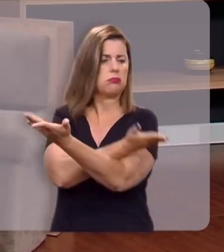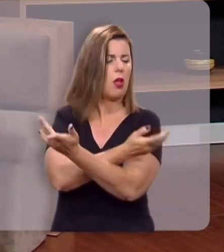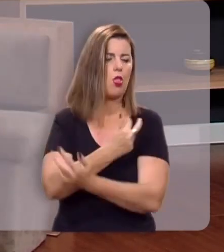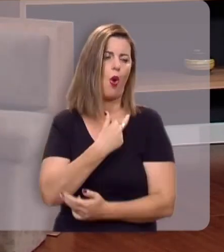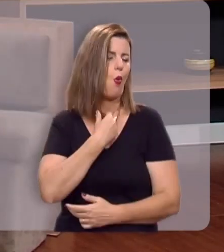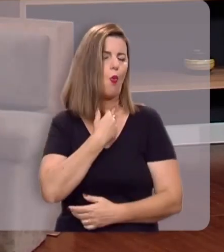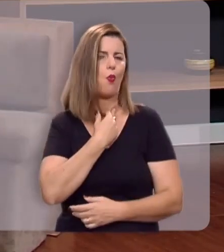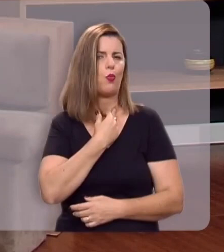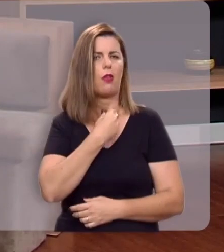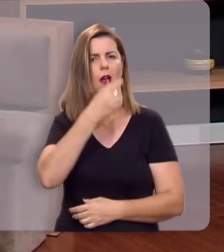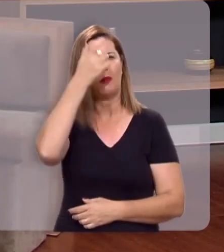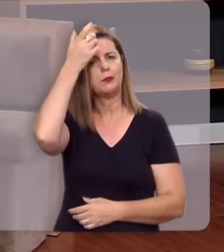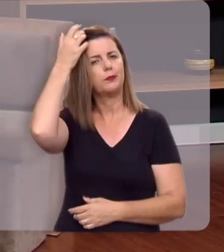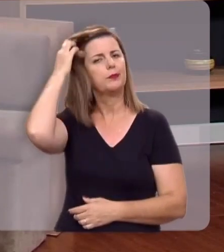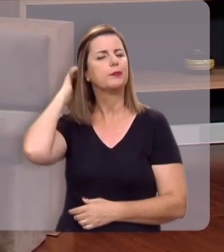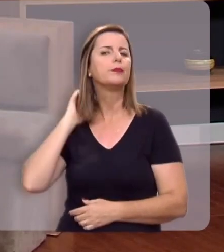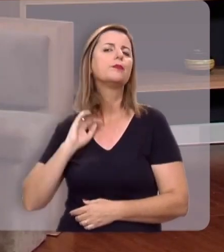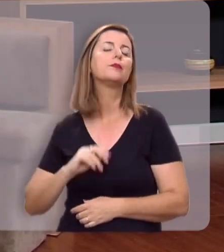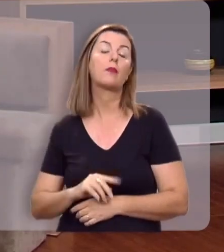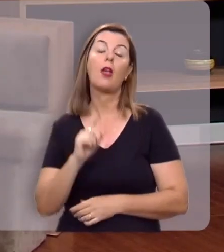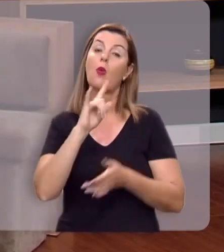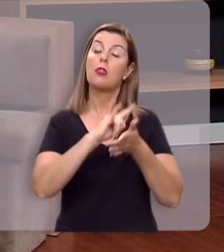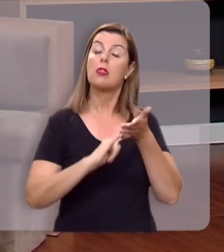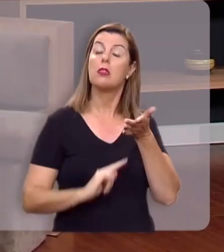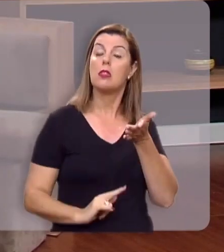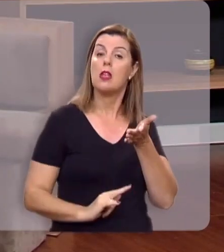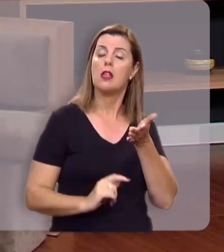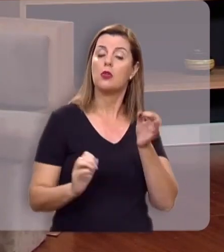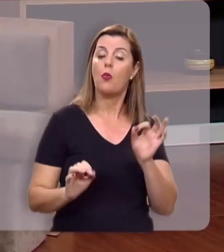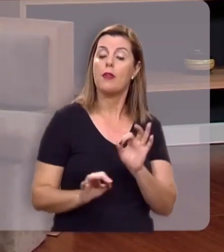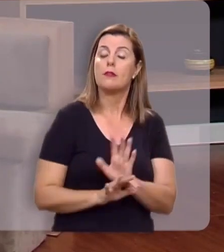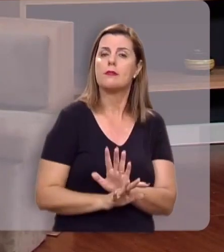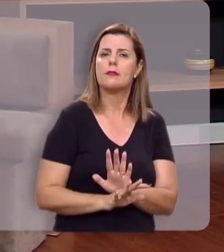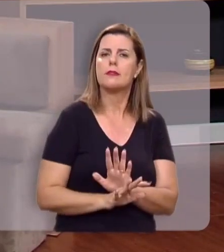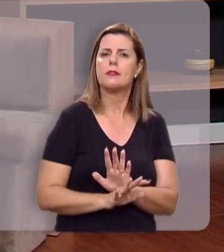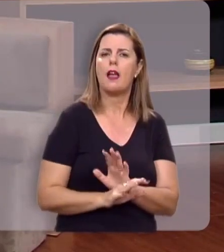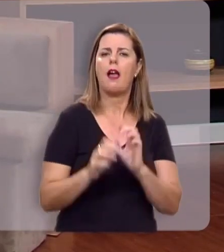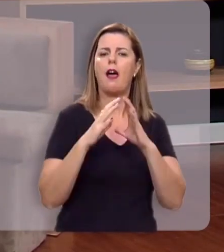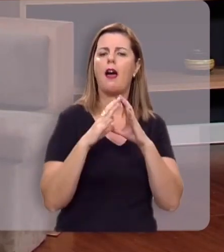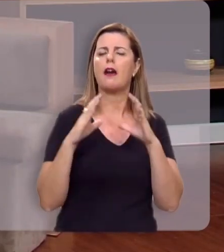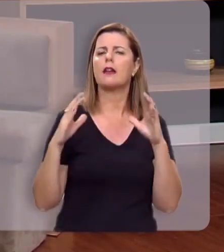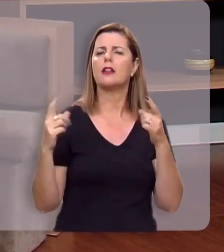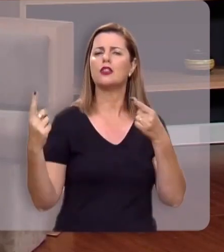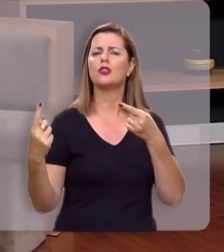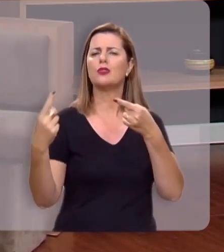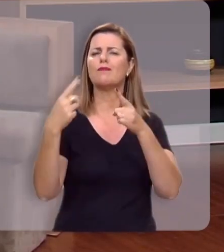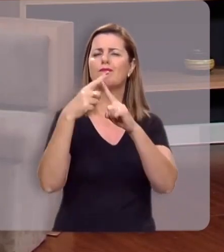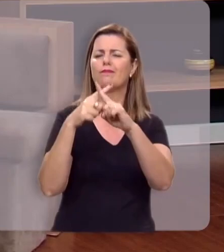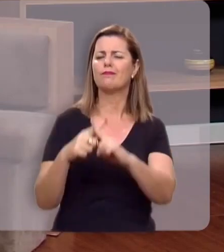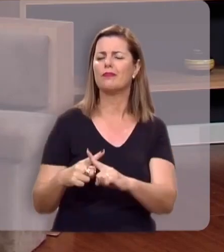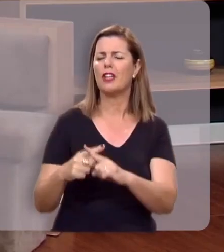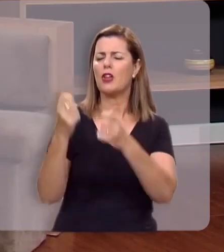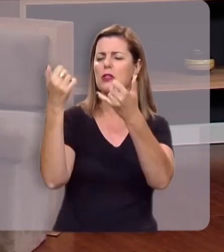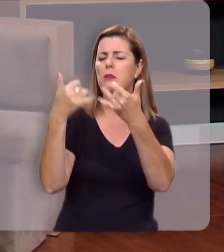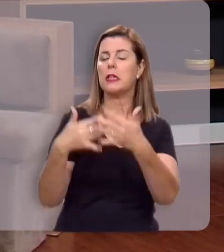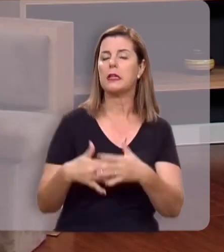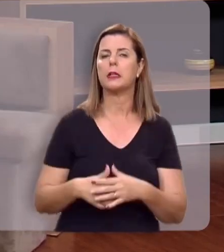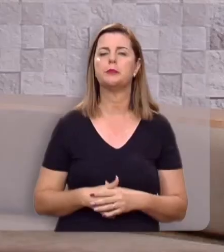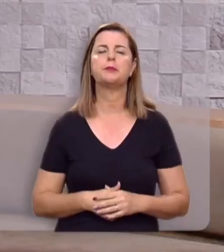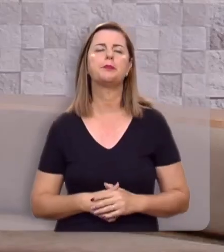nem outro de lá para cá. E esse texto então encerra grandes contrastes que eu passo a